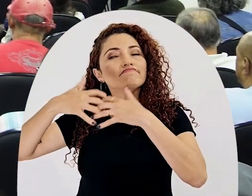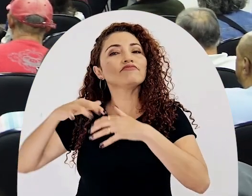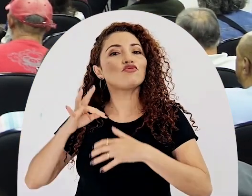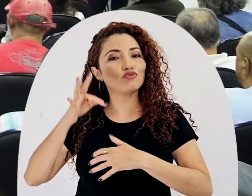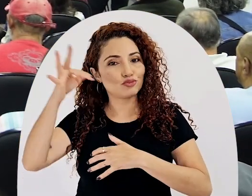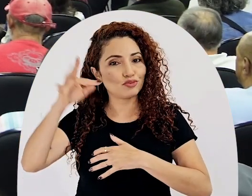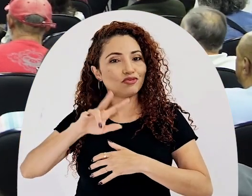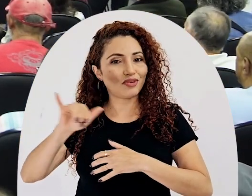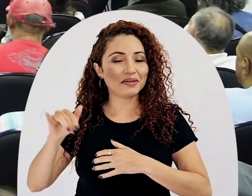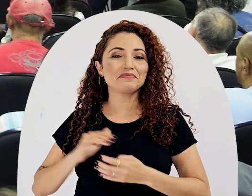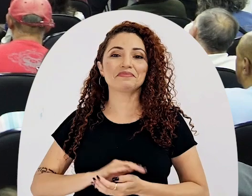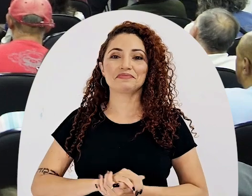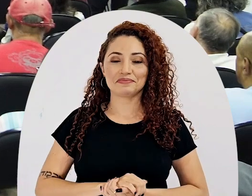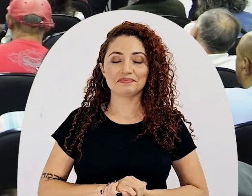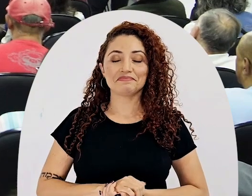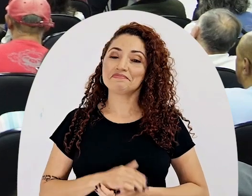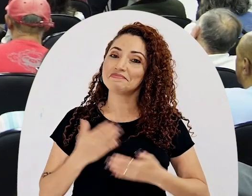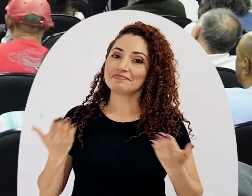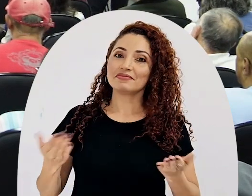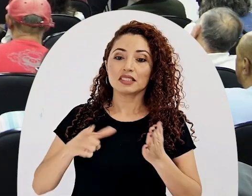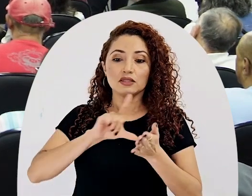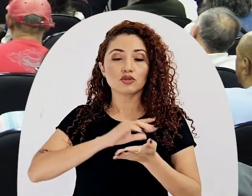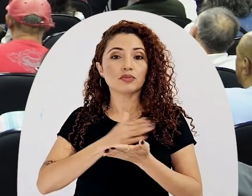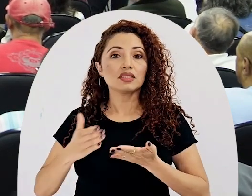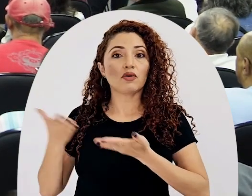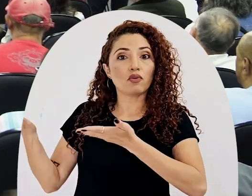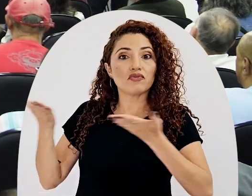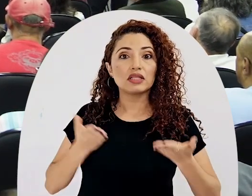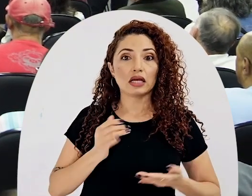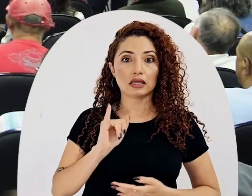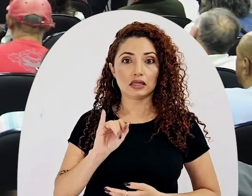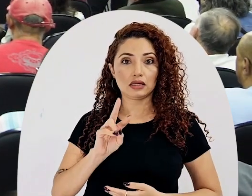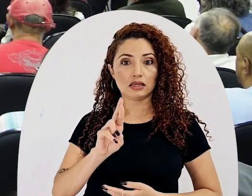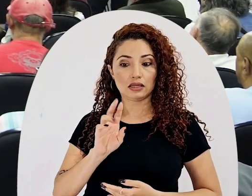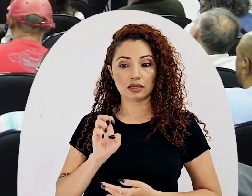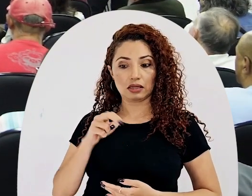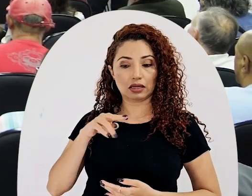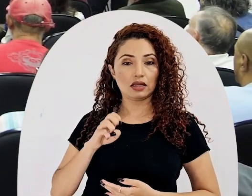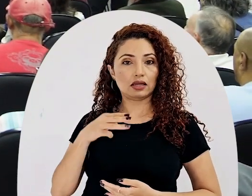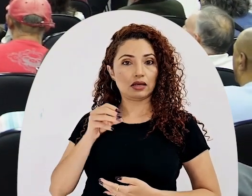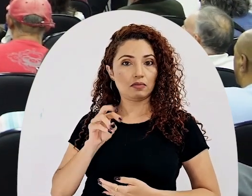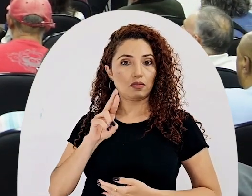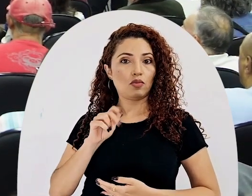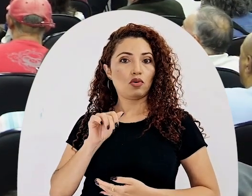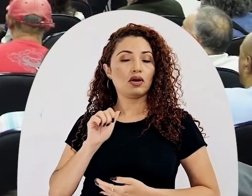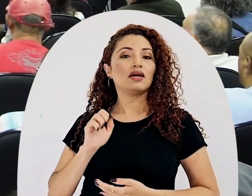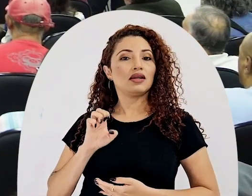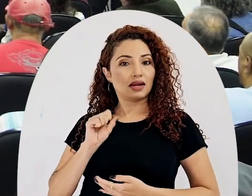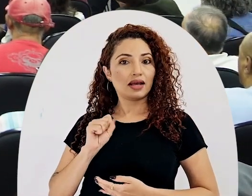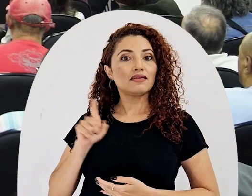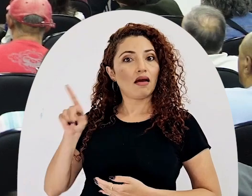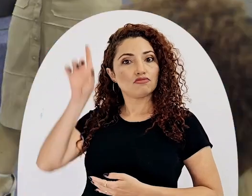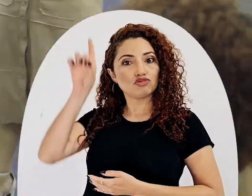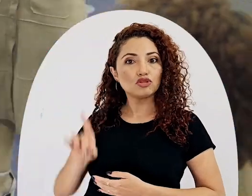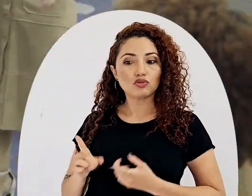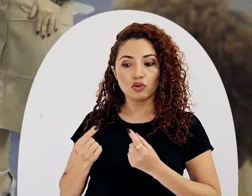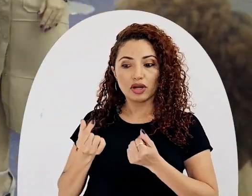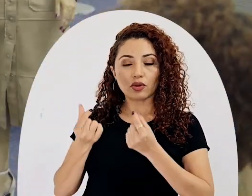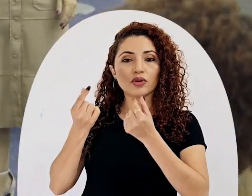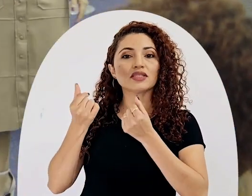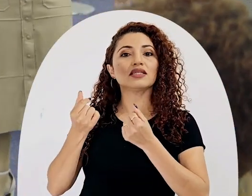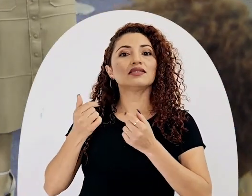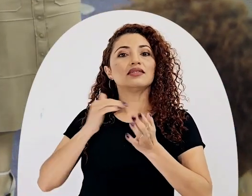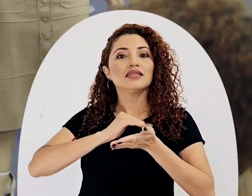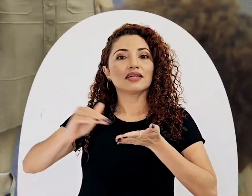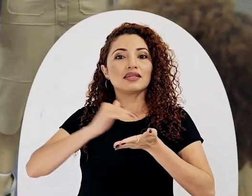Bom, antes da gente começar, eu quero chamar a Irene Moraes. A Irene é diretora de recursos da Secretaria de Mobilidade